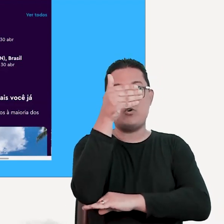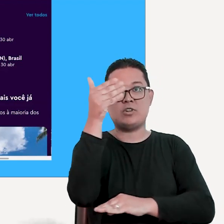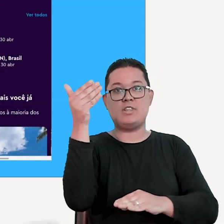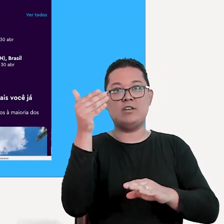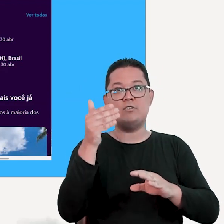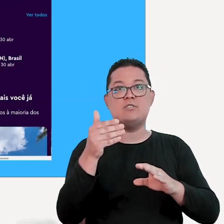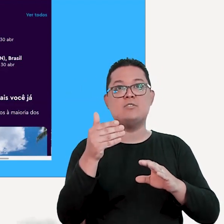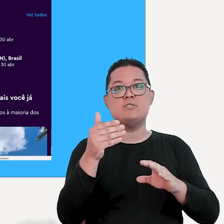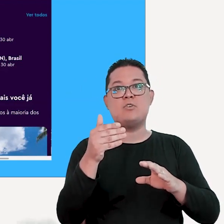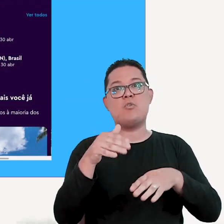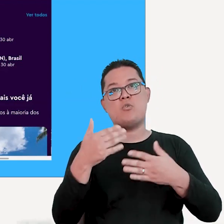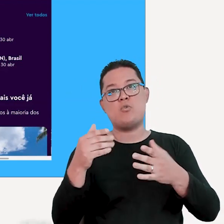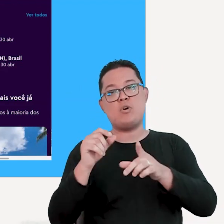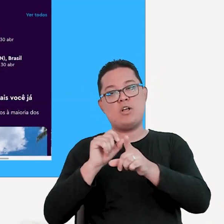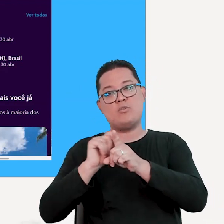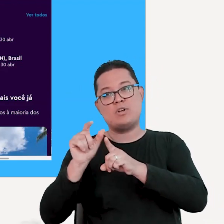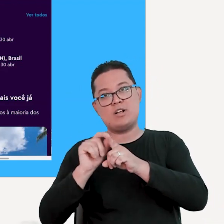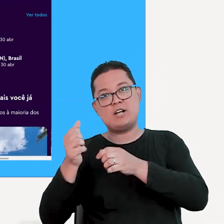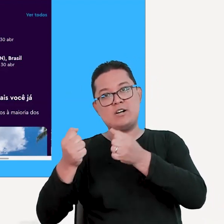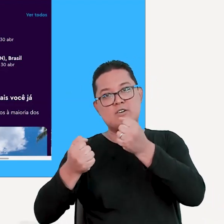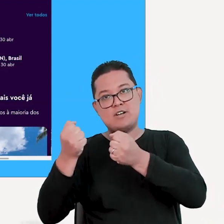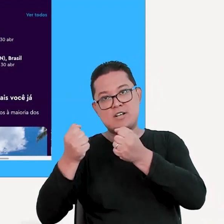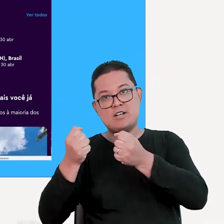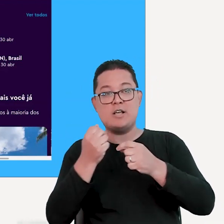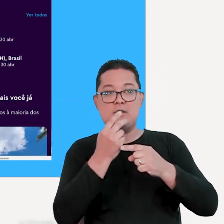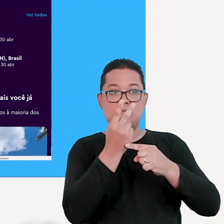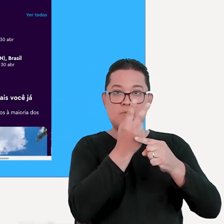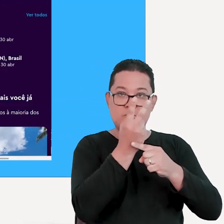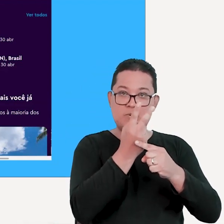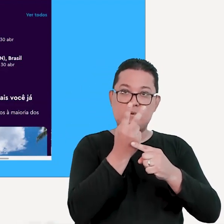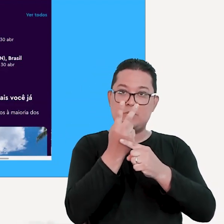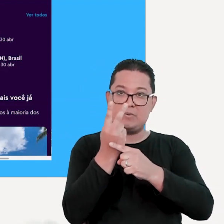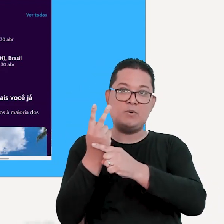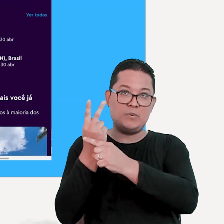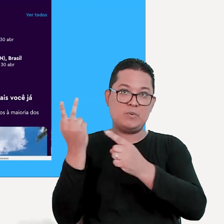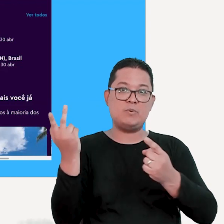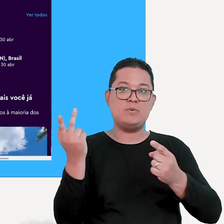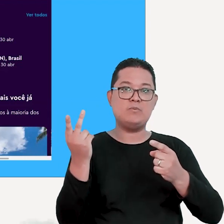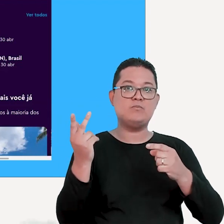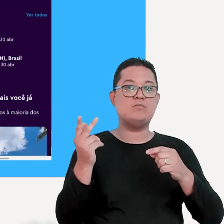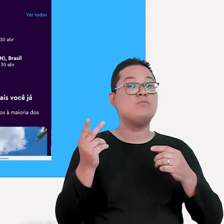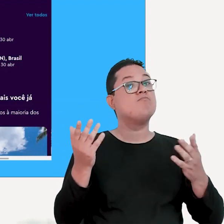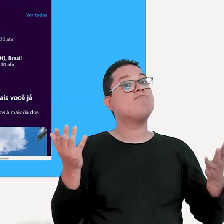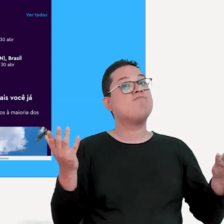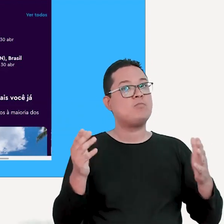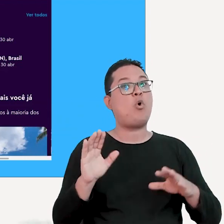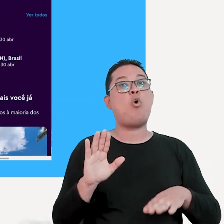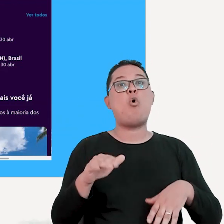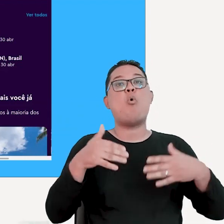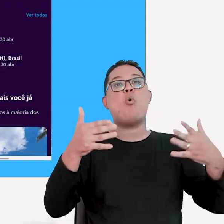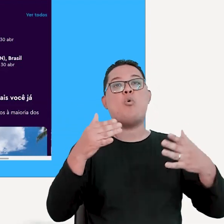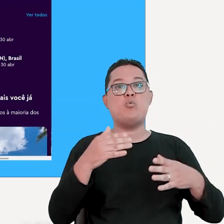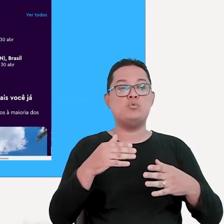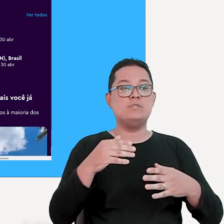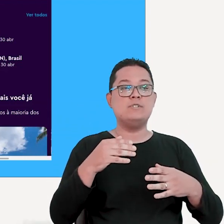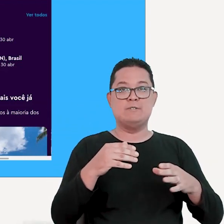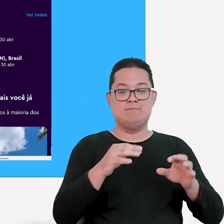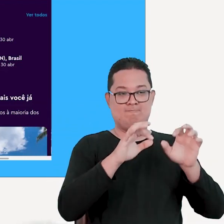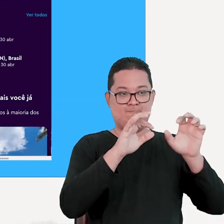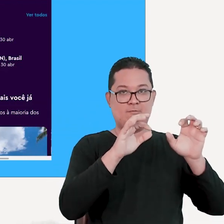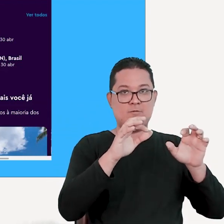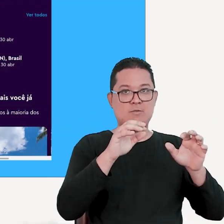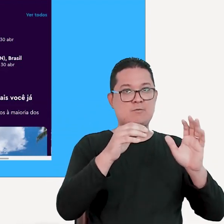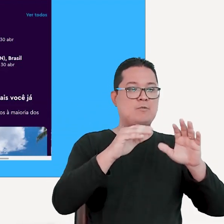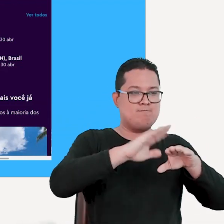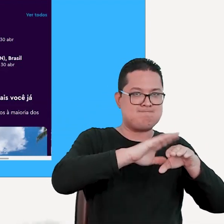aéreas, pesquisar hotéis, pesquisar aluguéis de carro? Ou será que essa pessoa esqueceu de fazer isso e essa